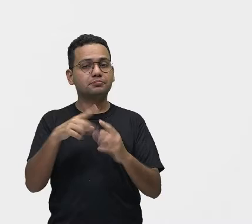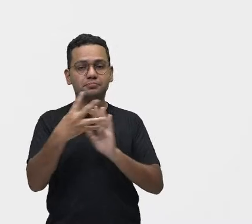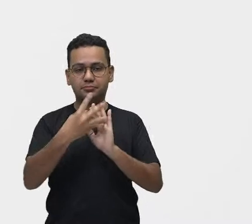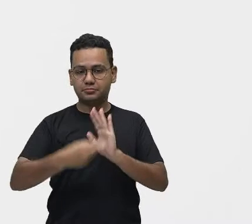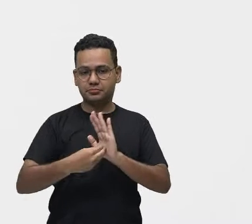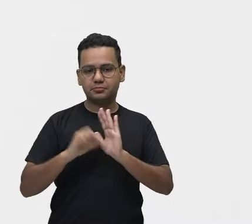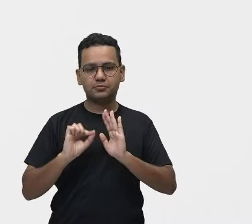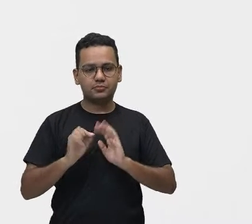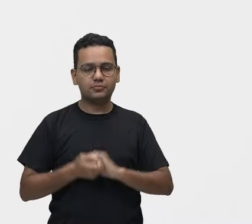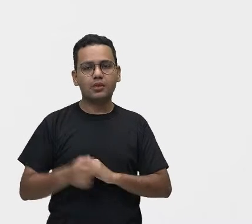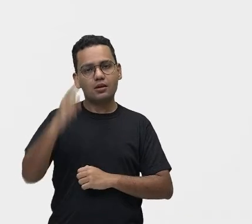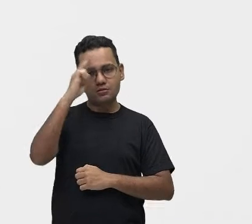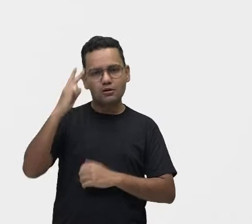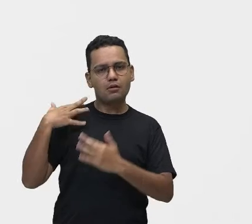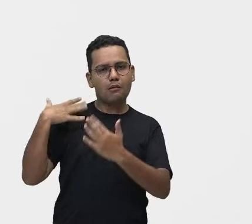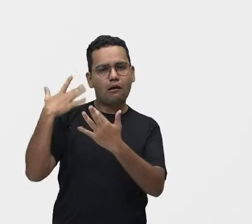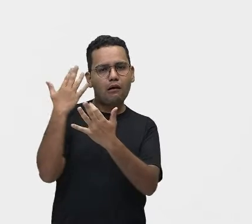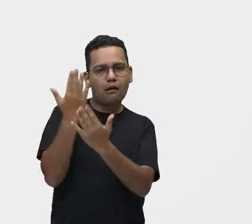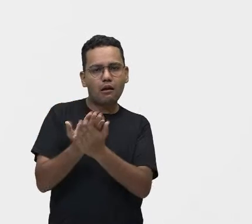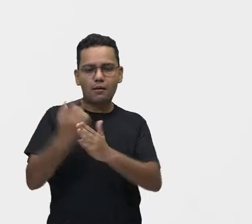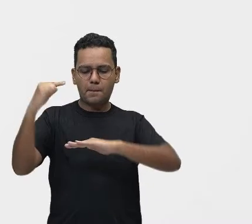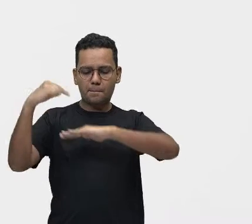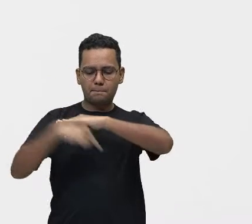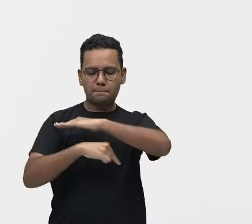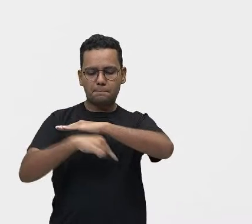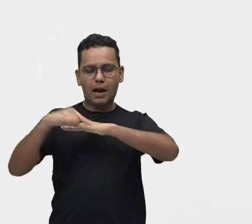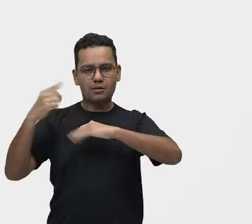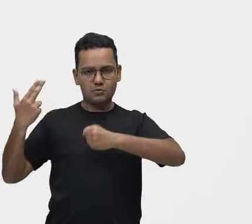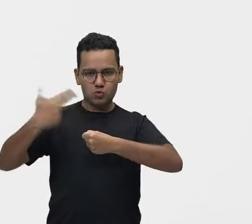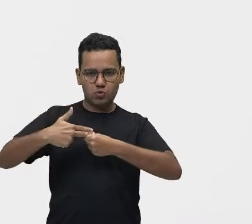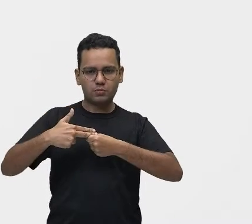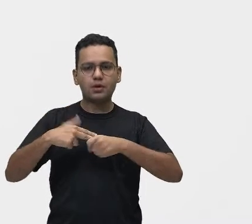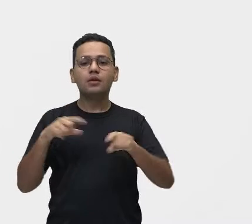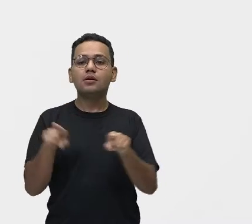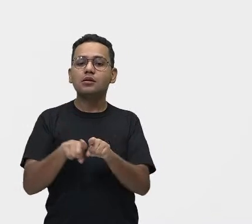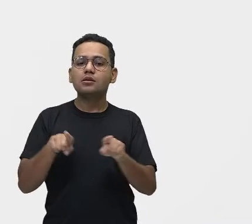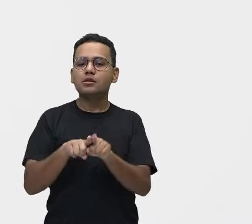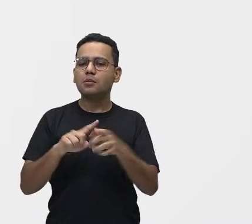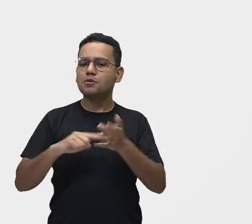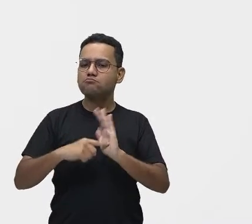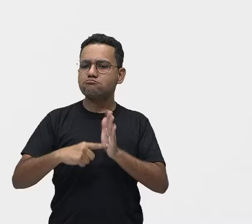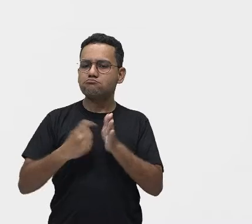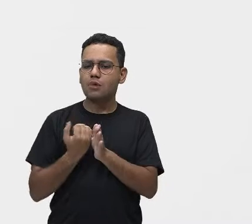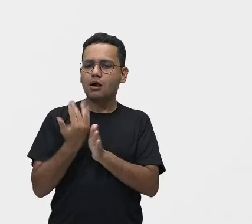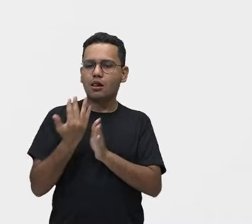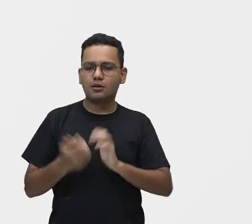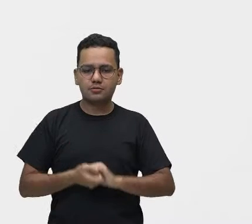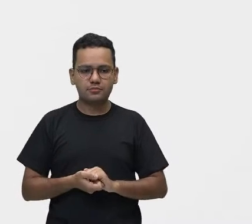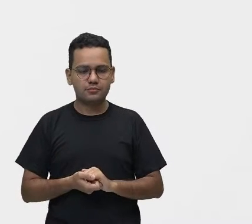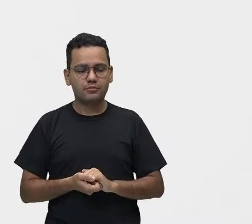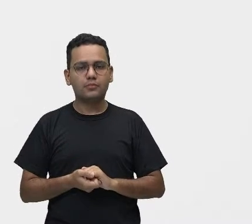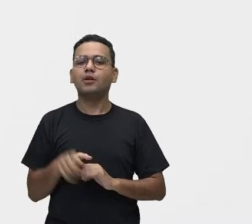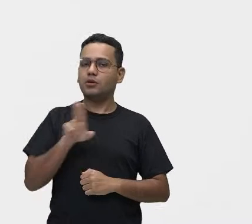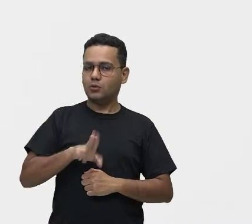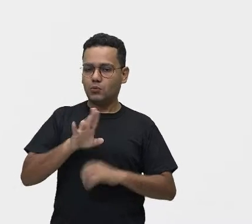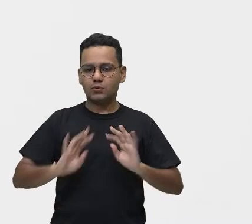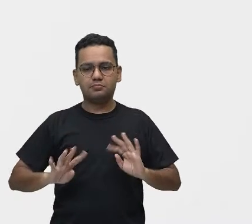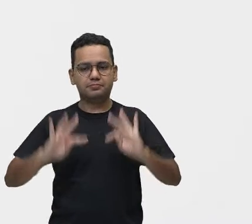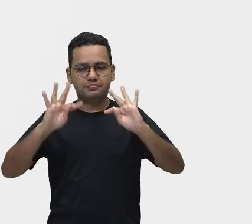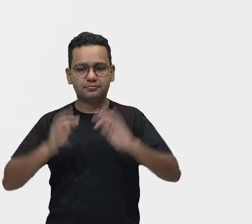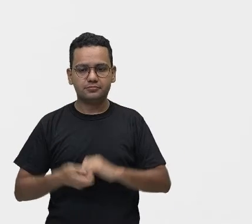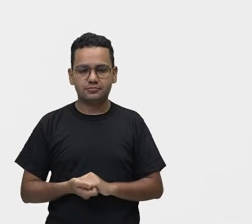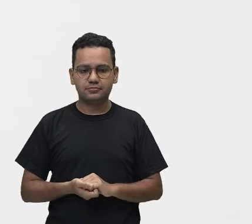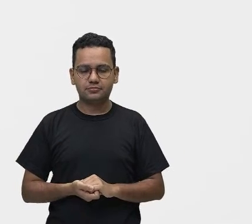conhecimento, História dos combustíveis fósseis e das máquinas térmicas, né? E também do uso das